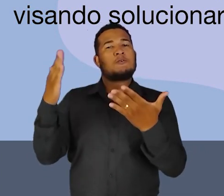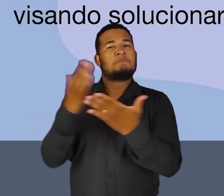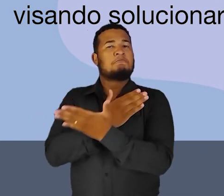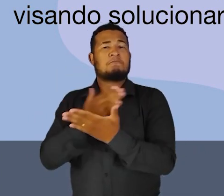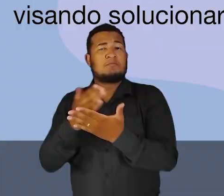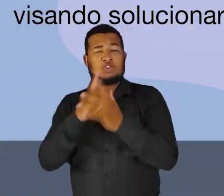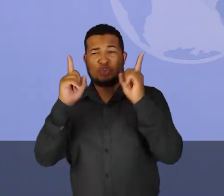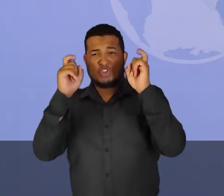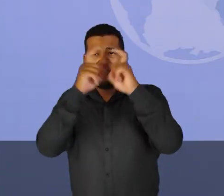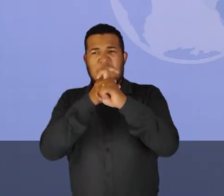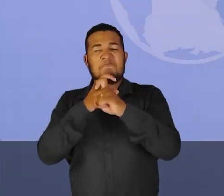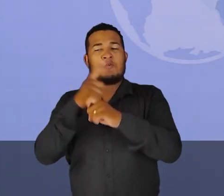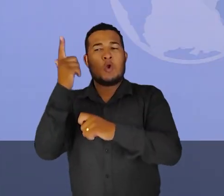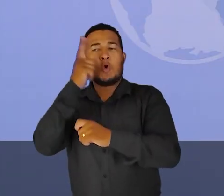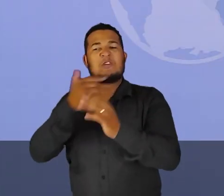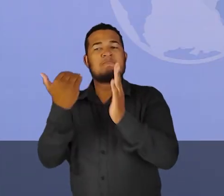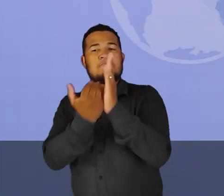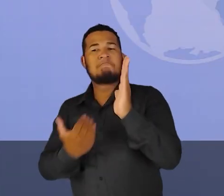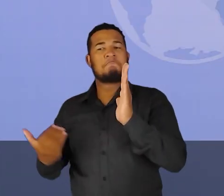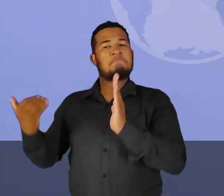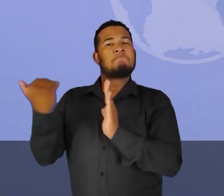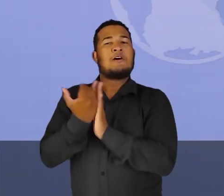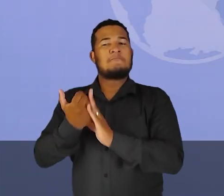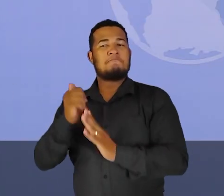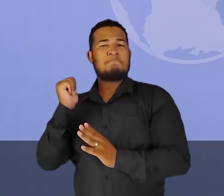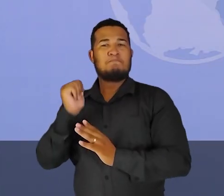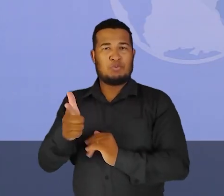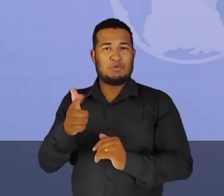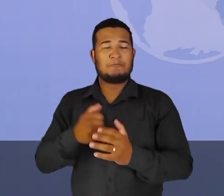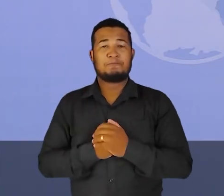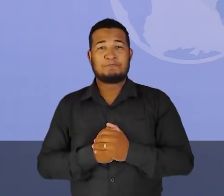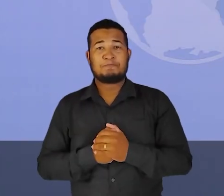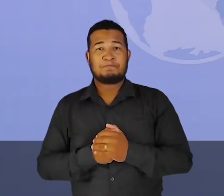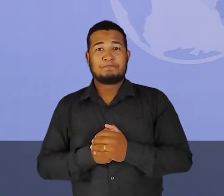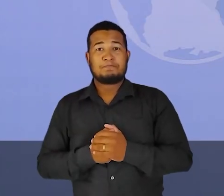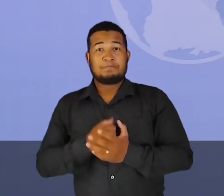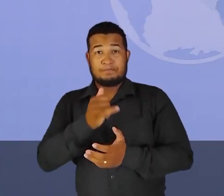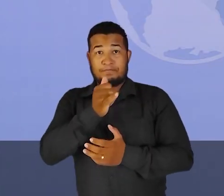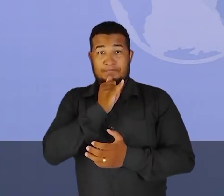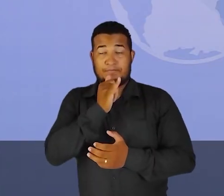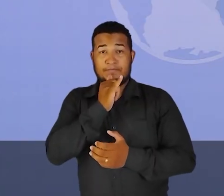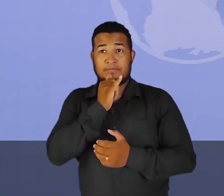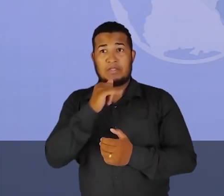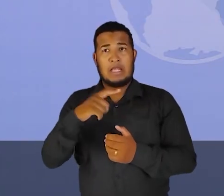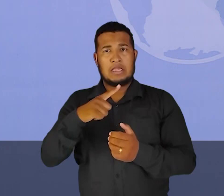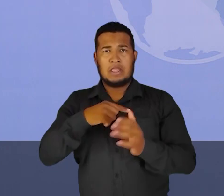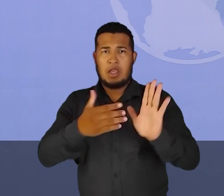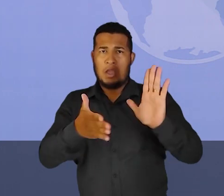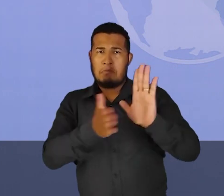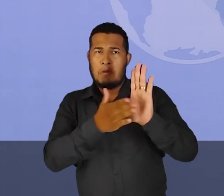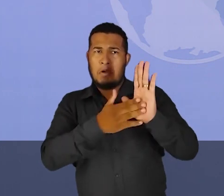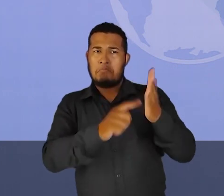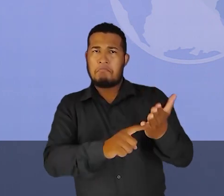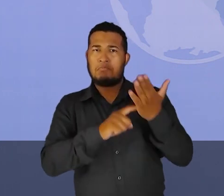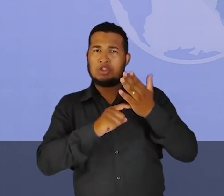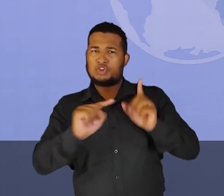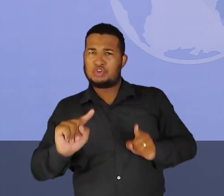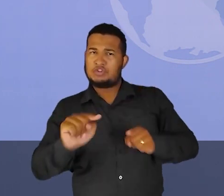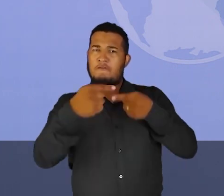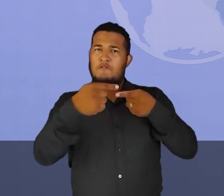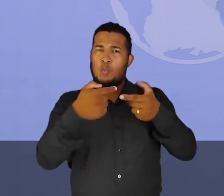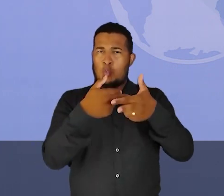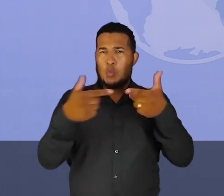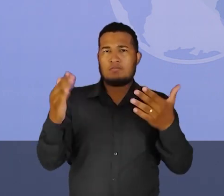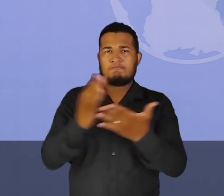circunstância difícil. Então você imagina, quando você é proposto para você algum desafio, alguma